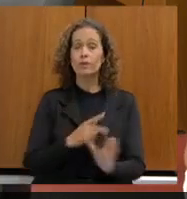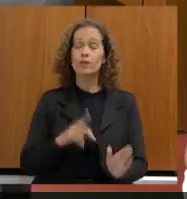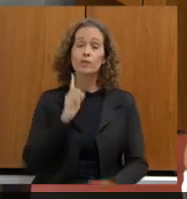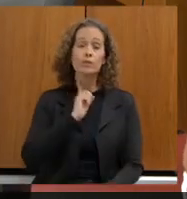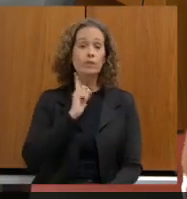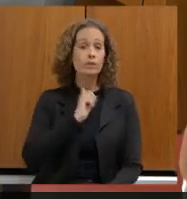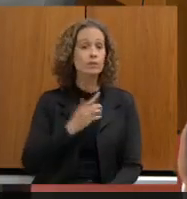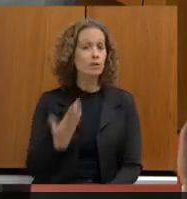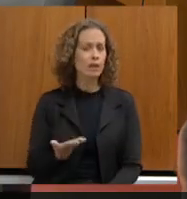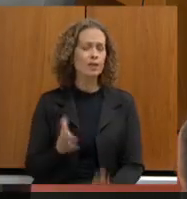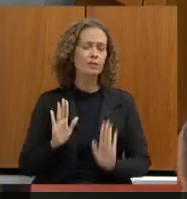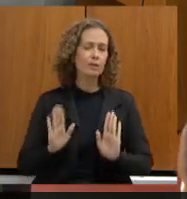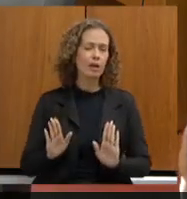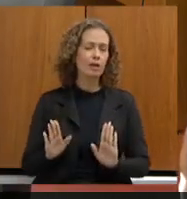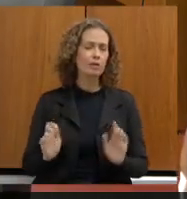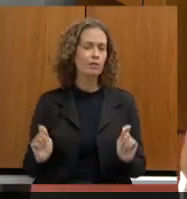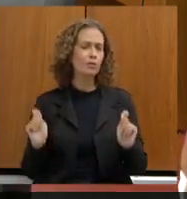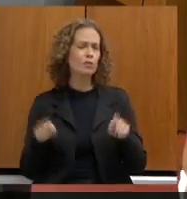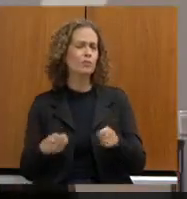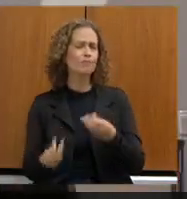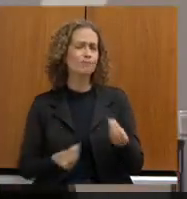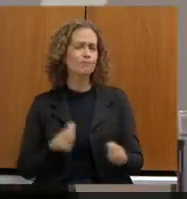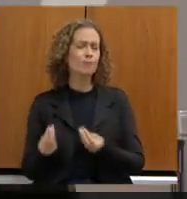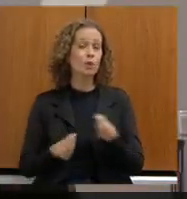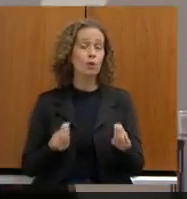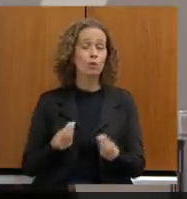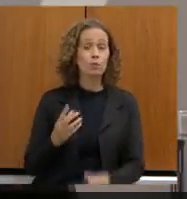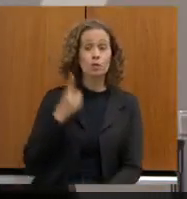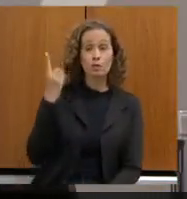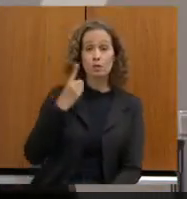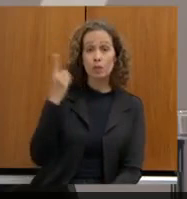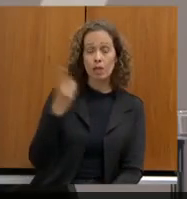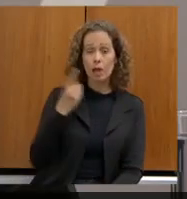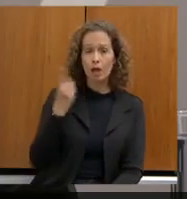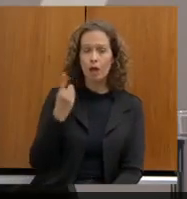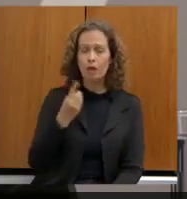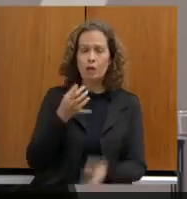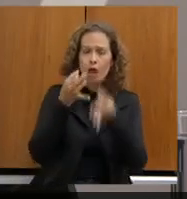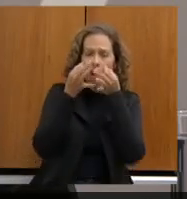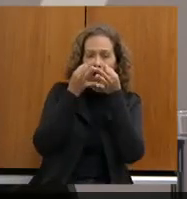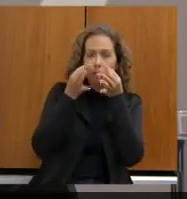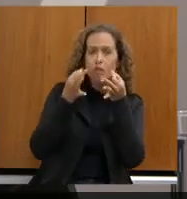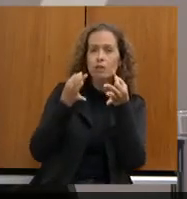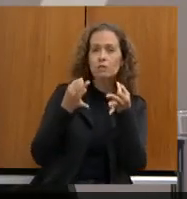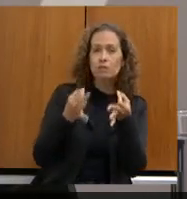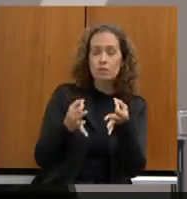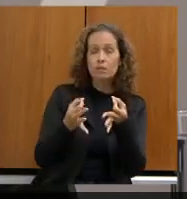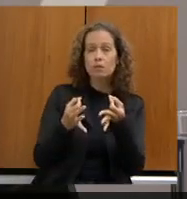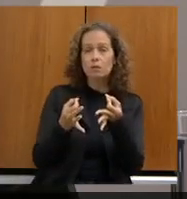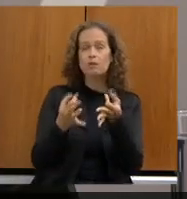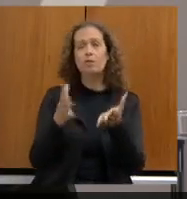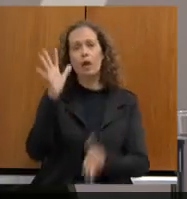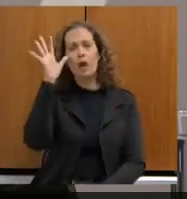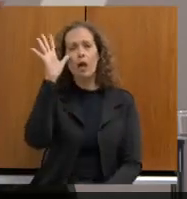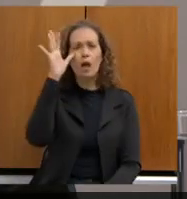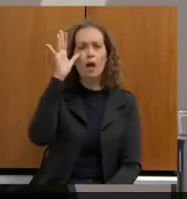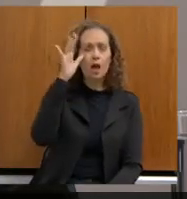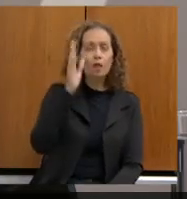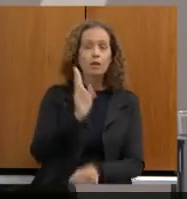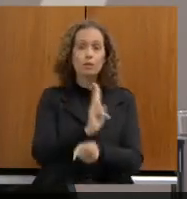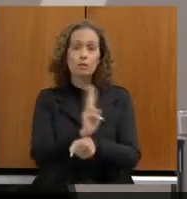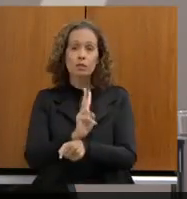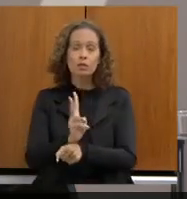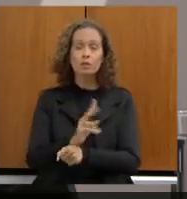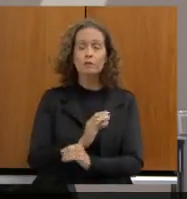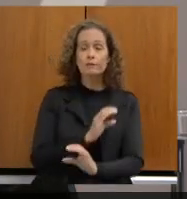eu acho que podia ser da seguinte maneira deputados ouvem o chefe da Polícia Civil fazer a